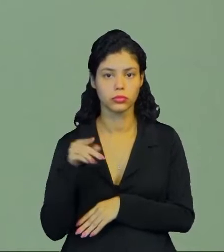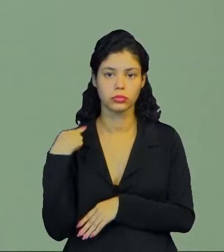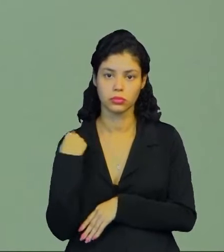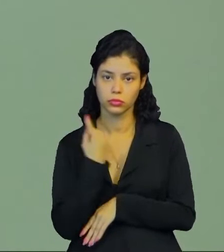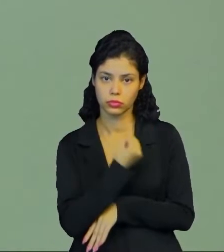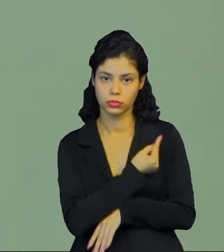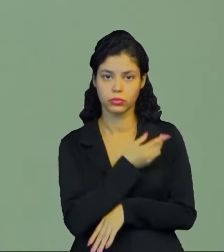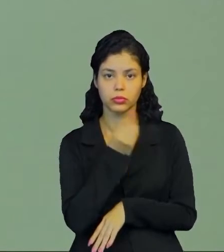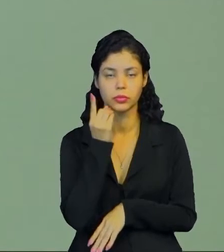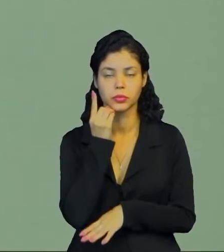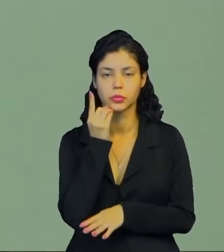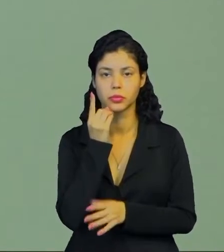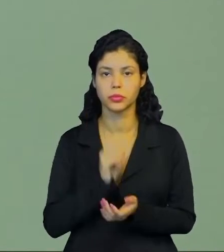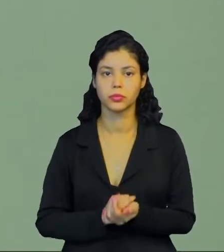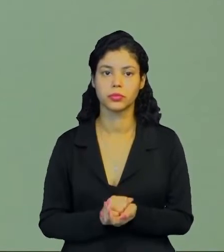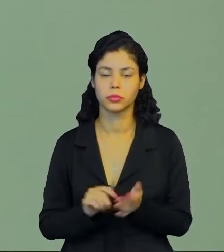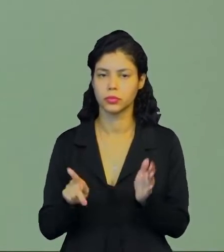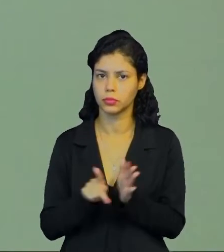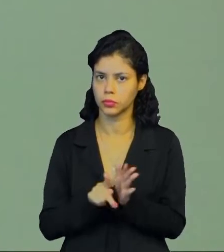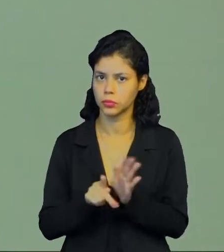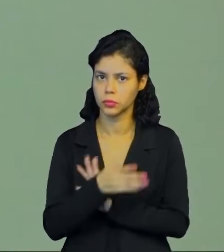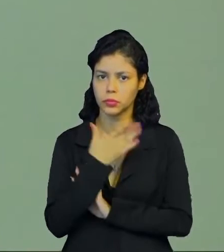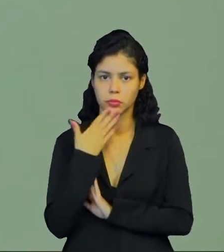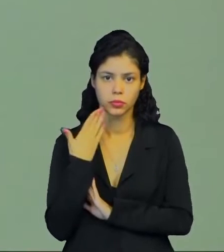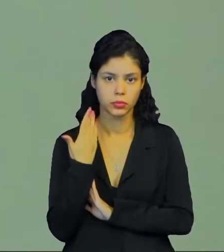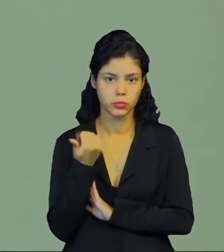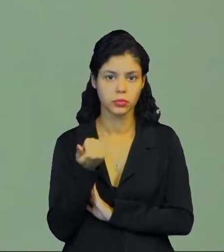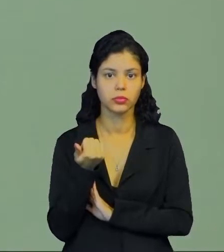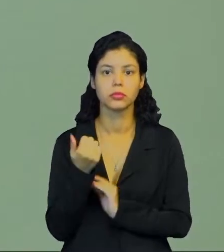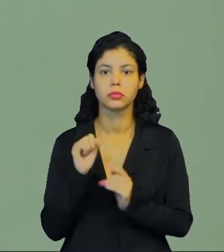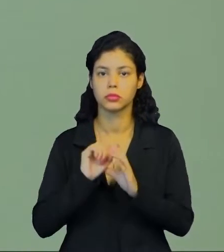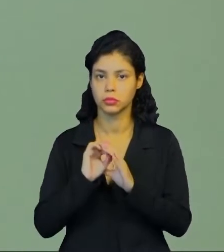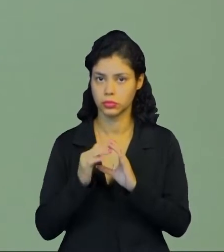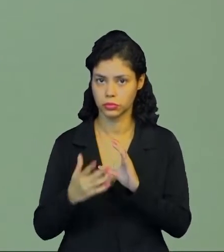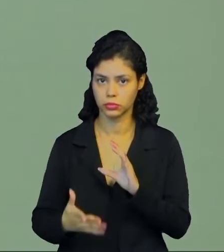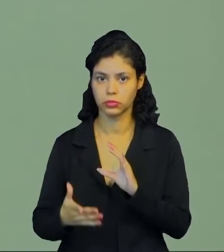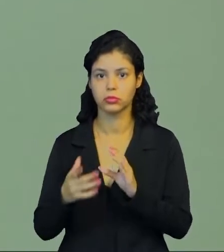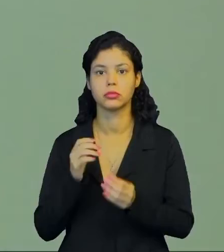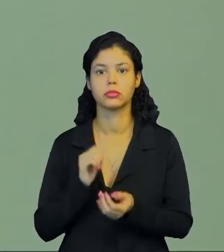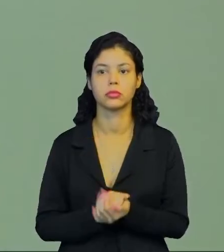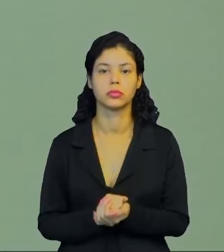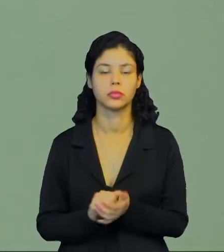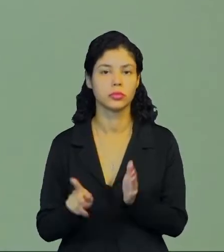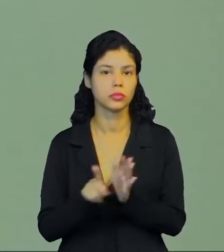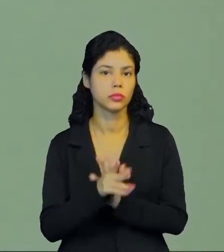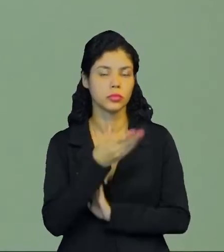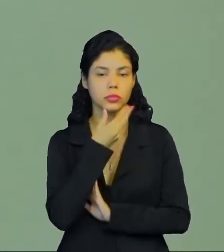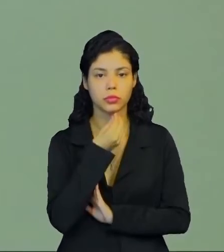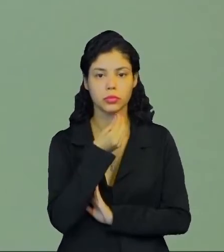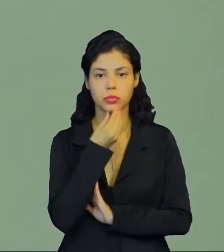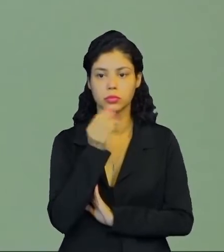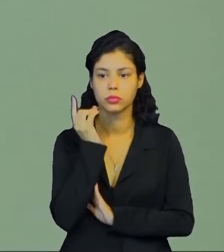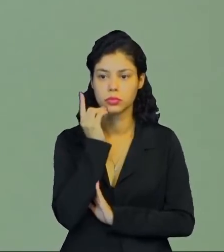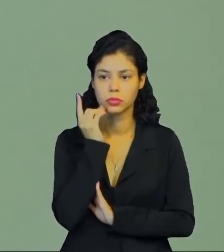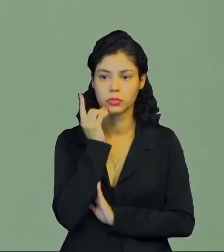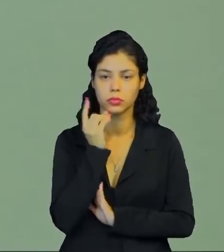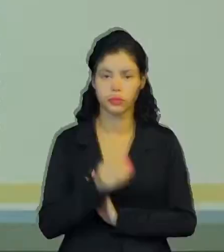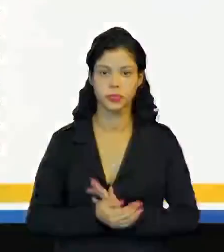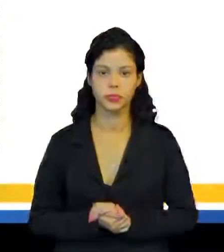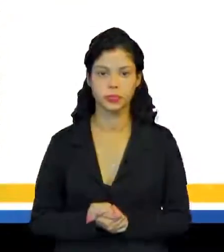dia, justamente para enfatizar essa característica do homem